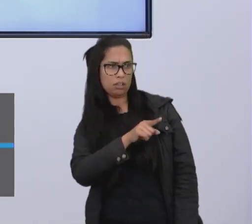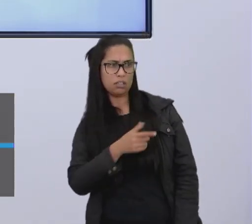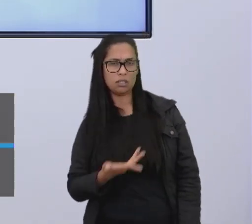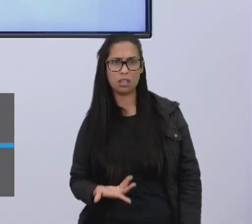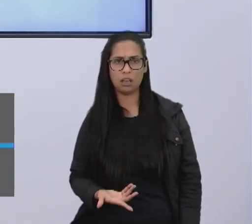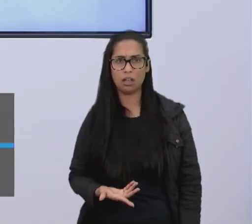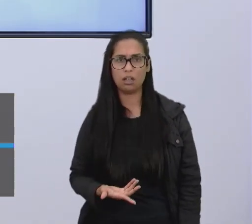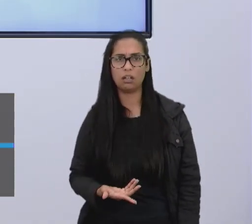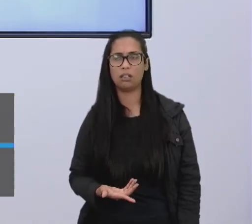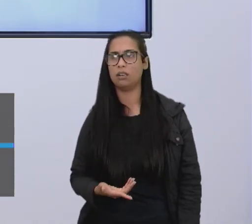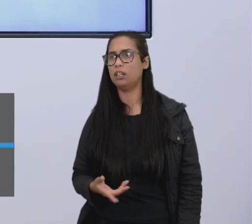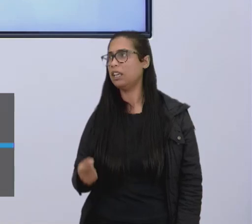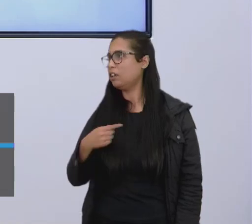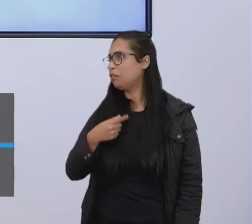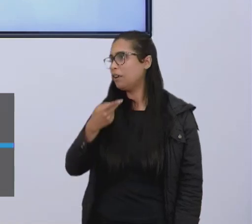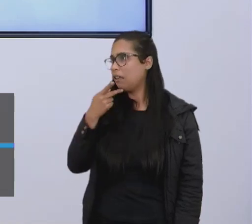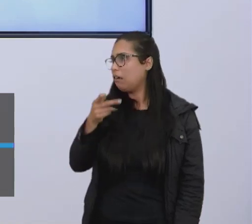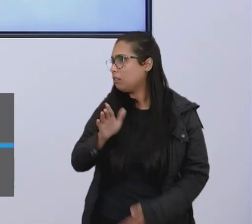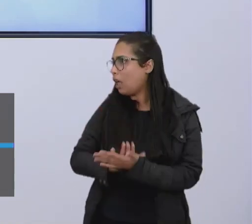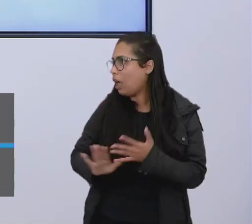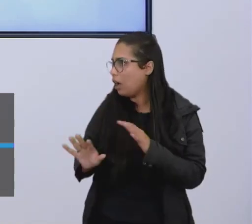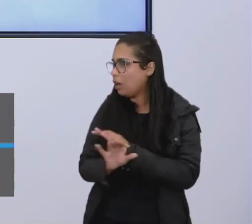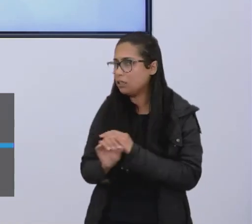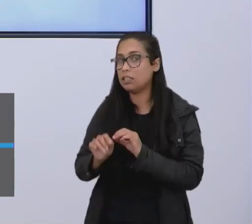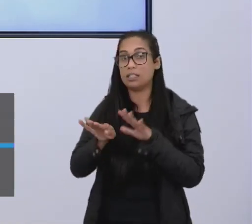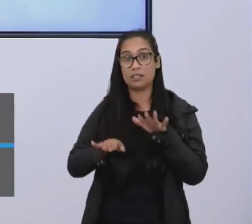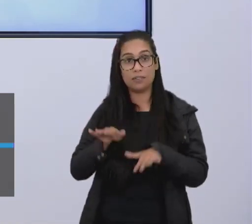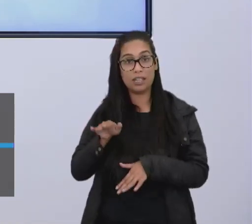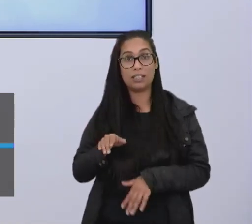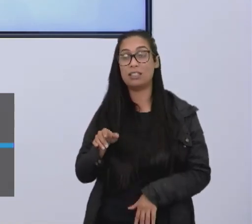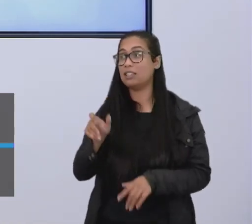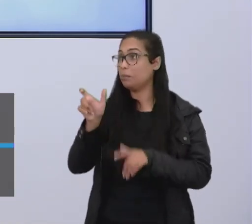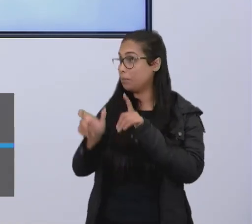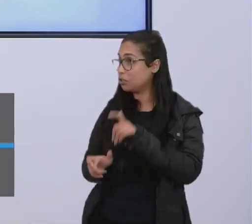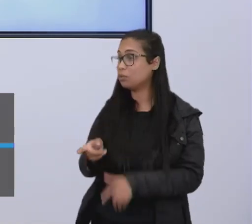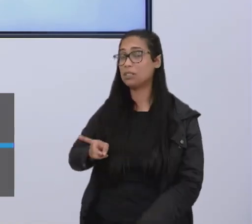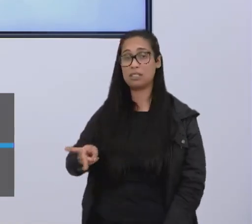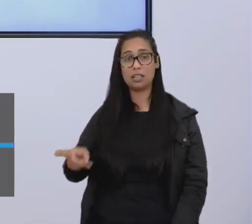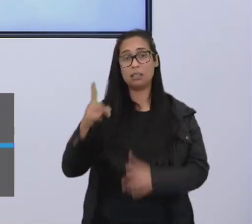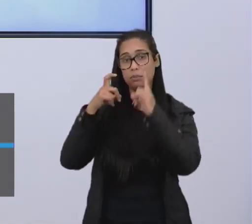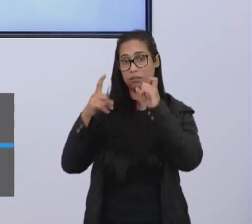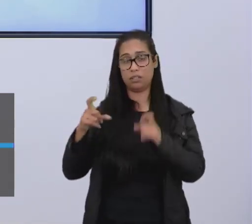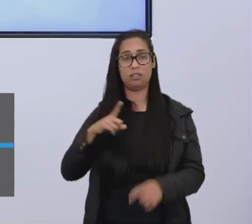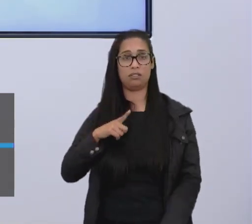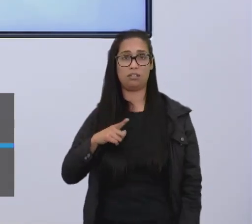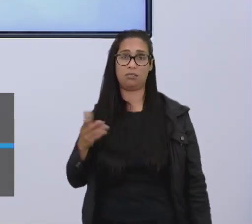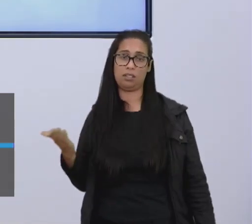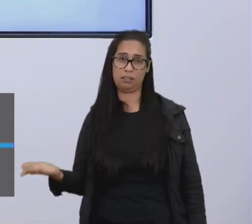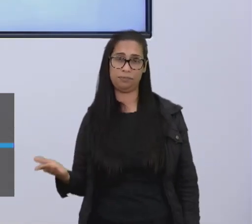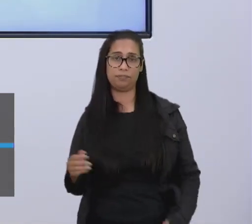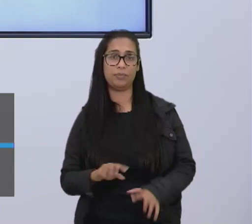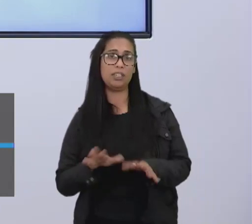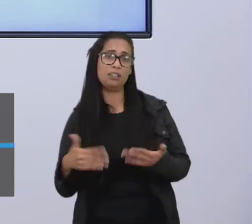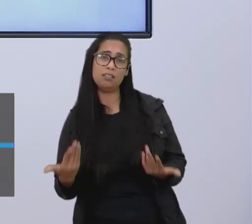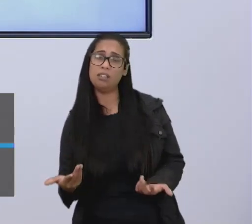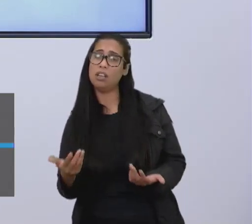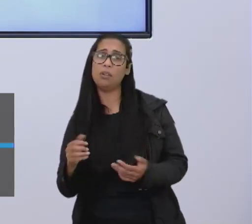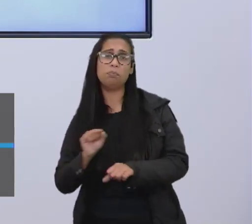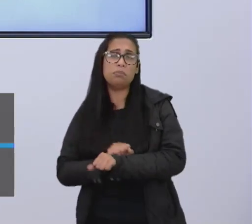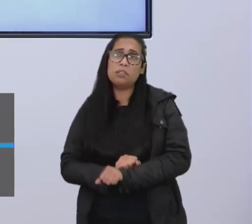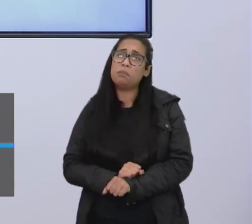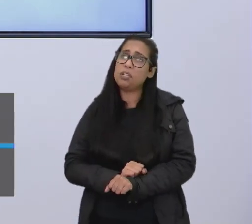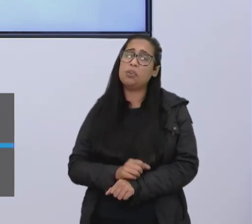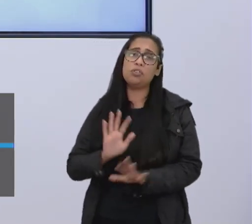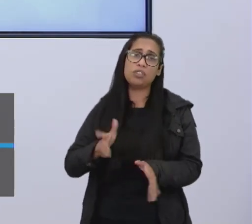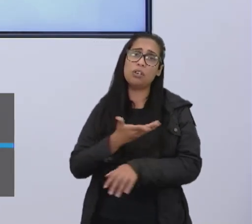violenta. Mas será que a gente já parou pra pensar que essa pessoa, ela sempre sofre violência, então meio que ela já espera de você e de qualquer outra situação também